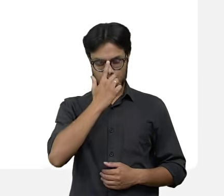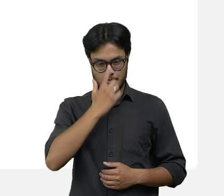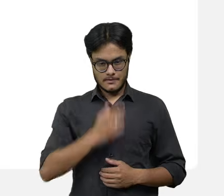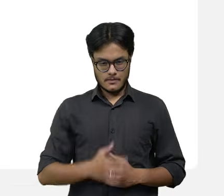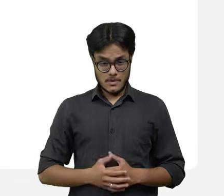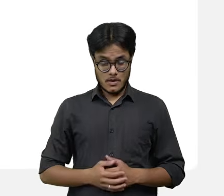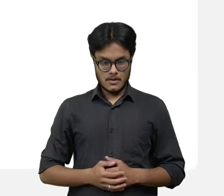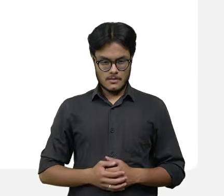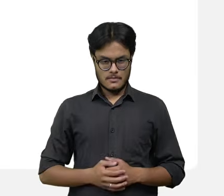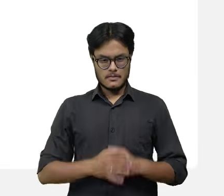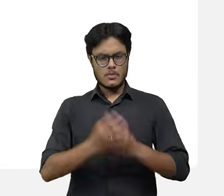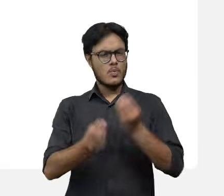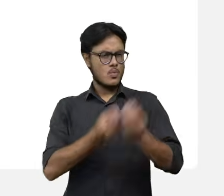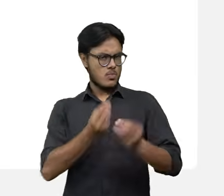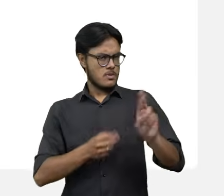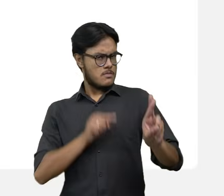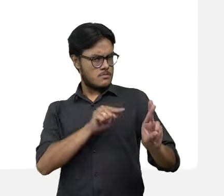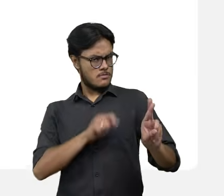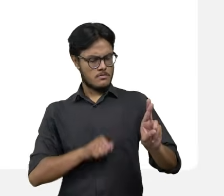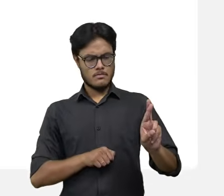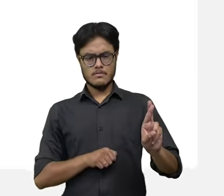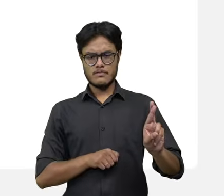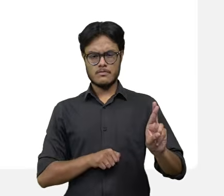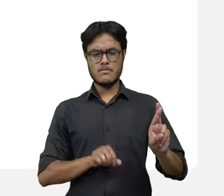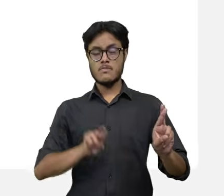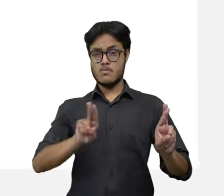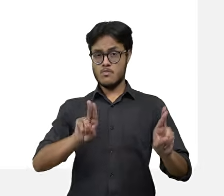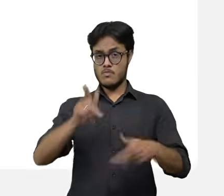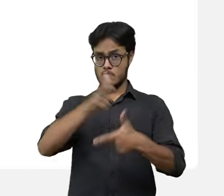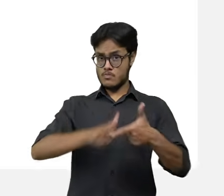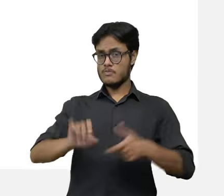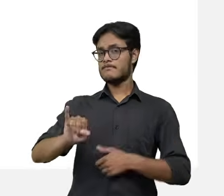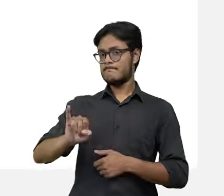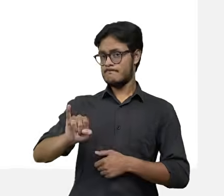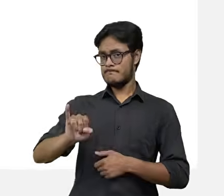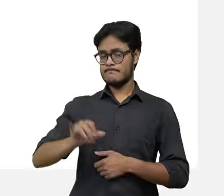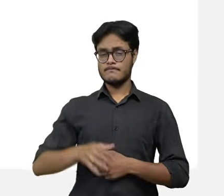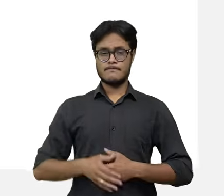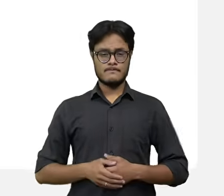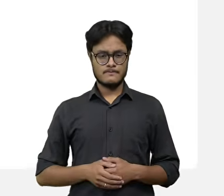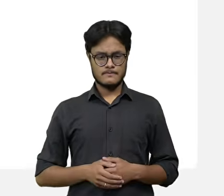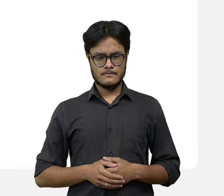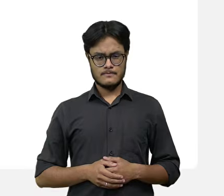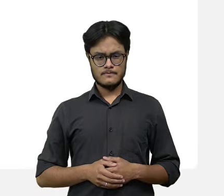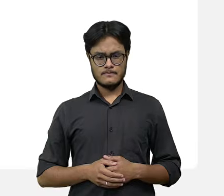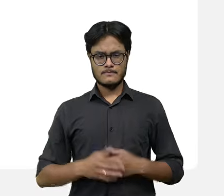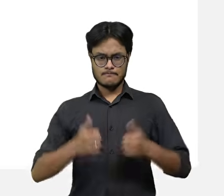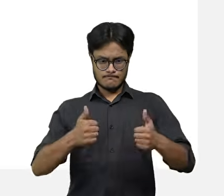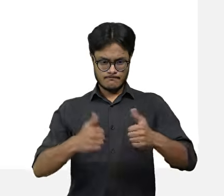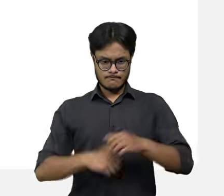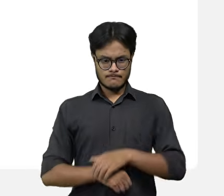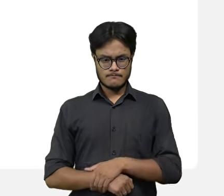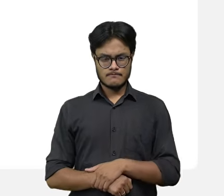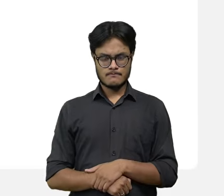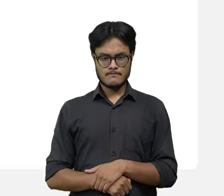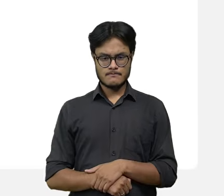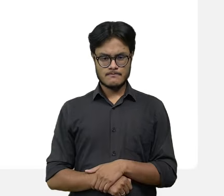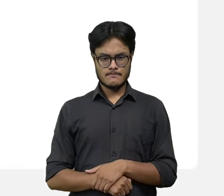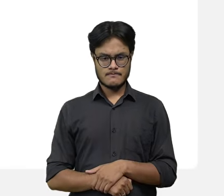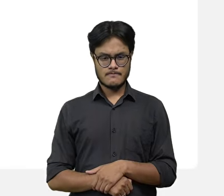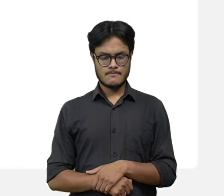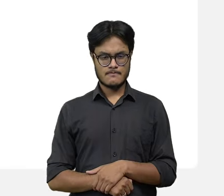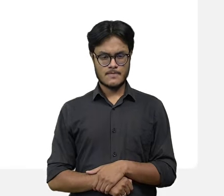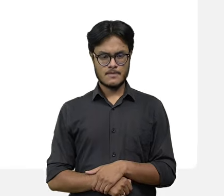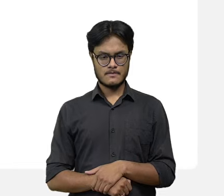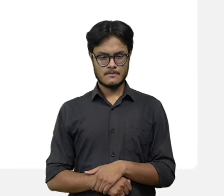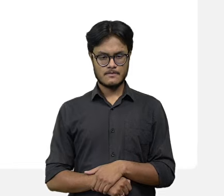Como é que calculo o R? R é igual a U sobre I. Olha aí, Rui, beleza? Primeira lei